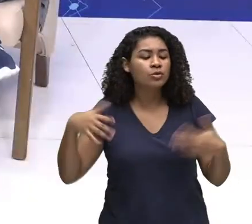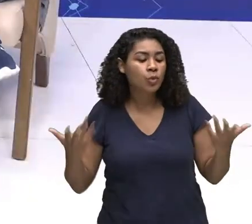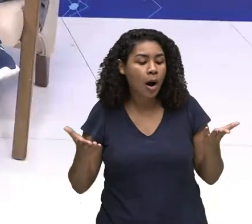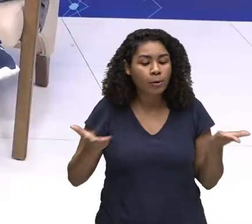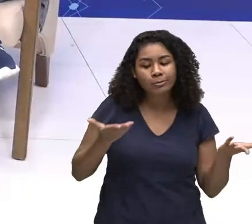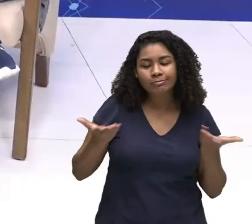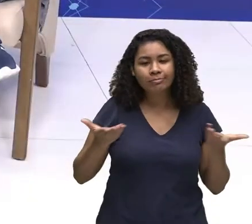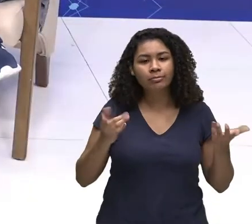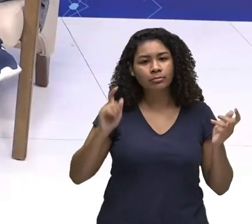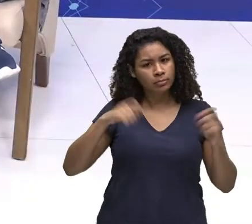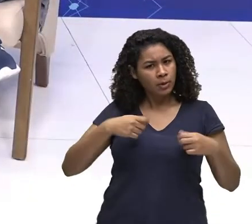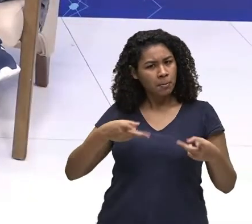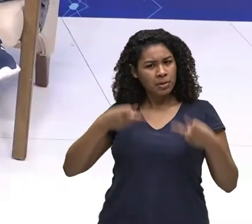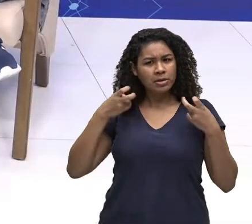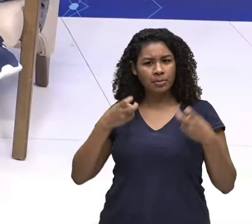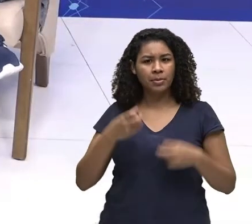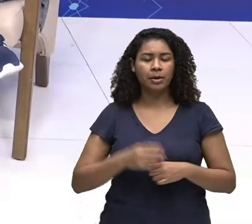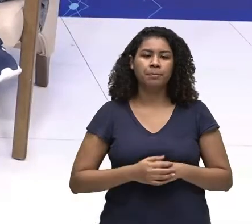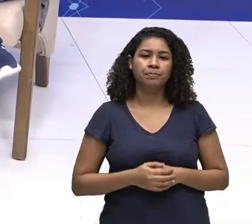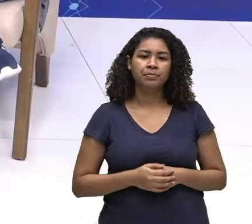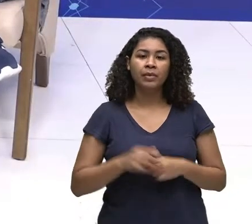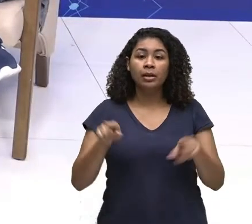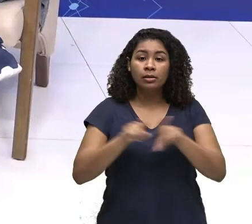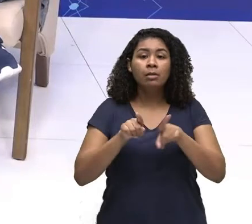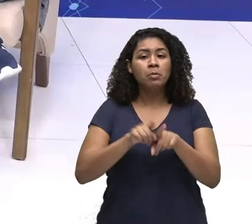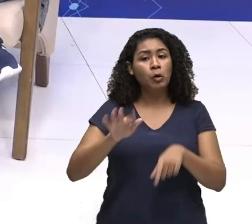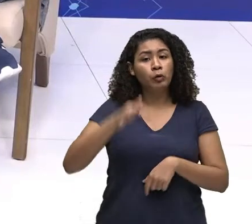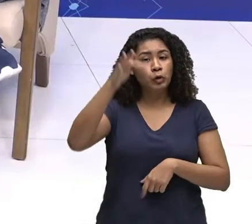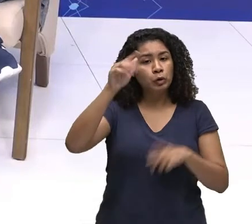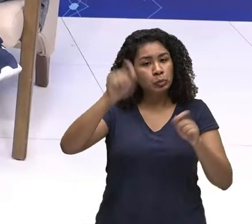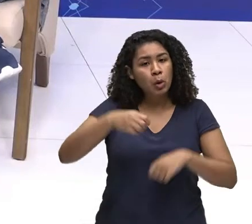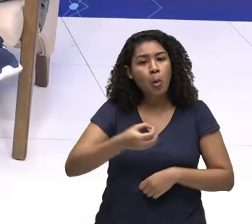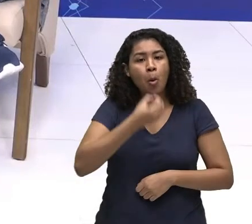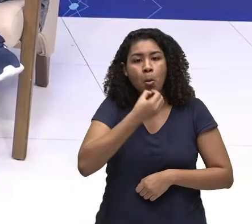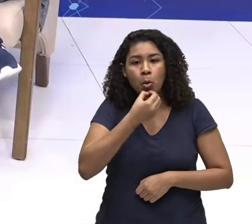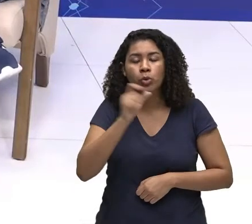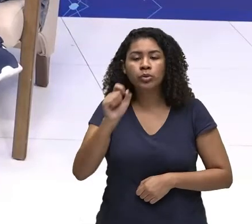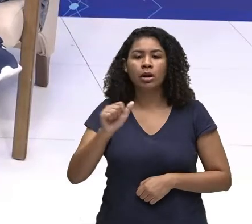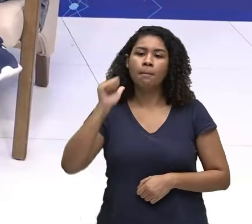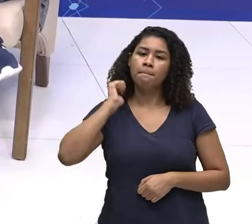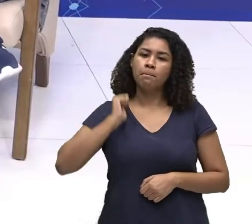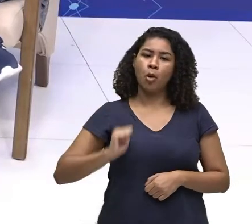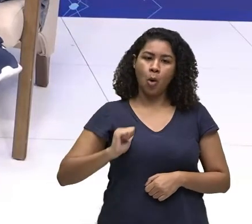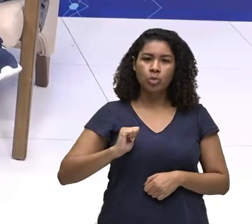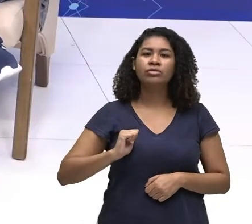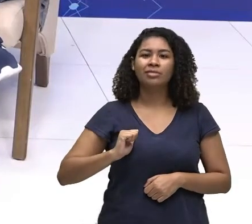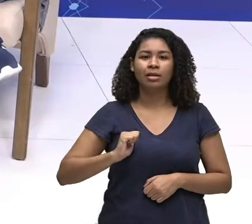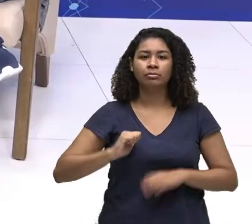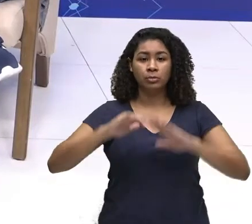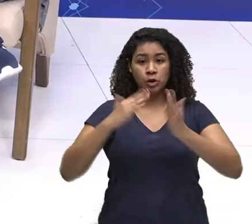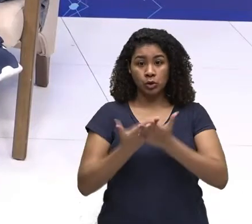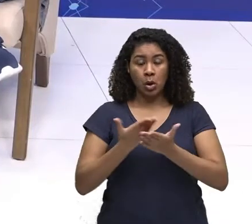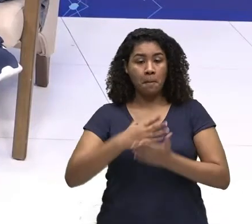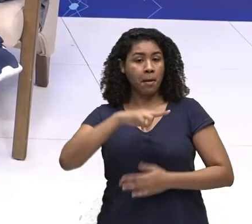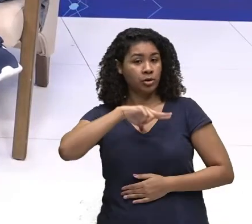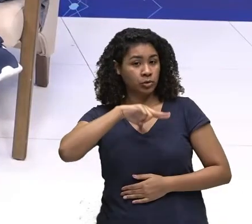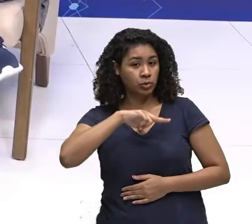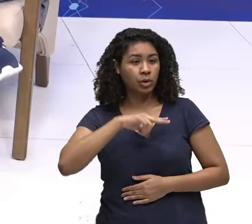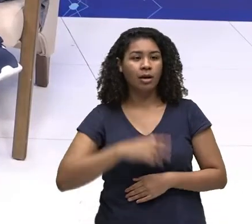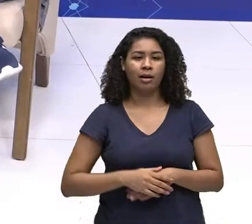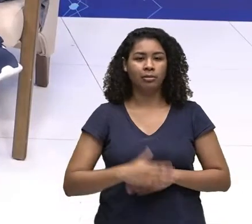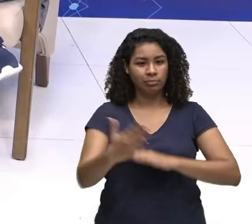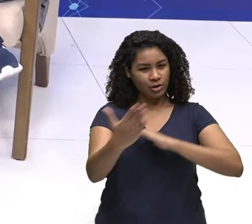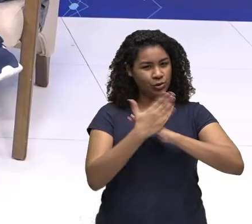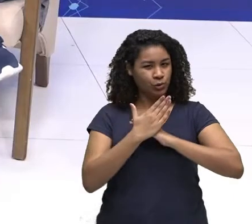que é para você, de repente, ganhar uma bolsa numa universidade, num colégio particular. Se você é muito bom em uma modalidade, corre lá, participa